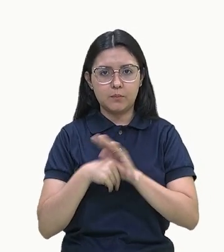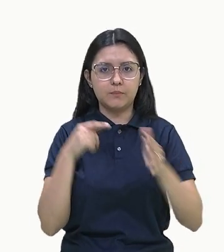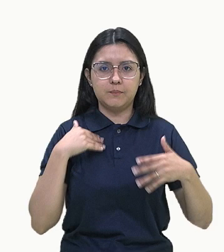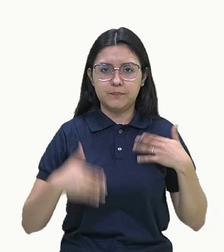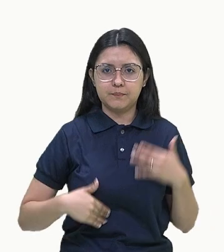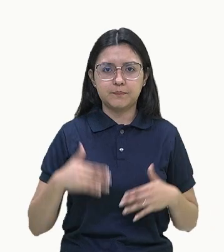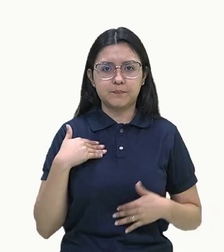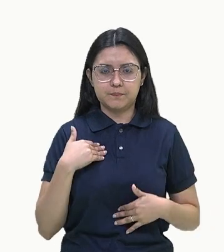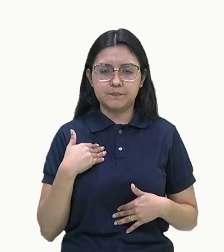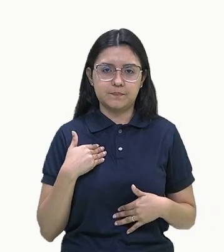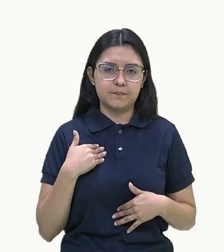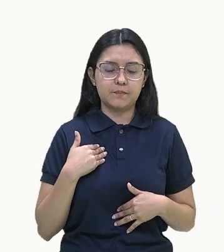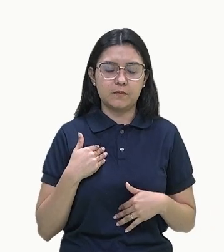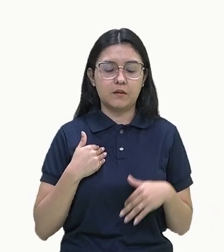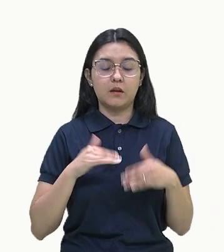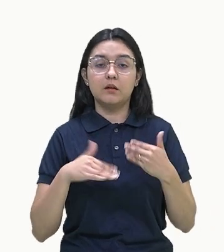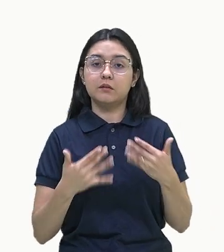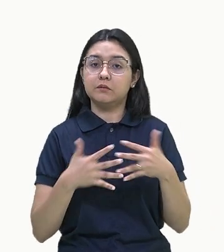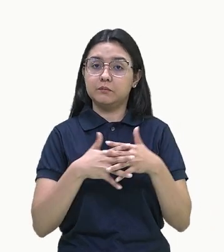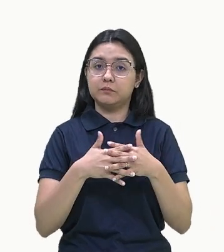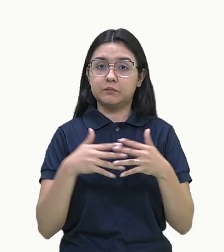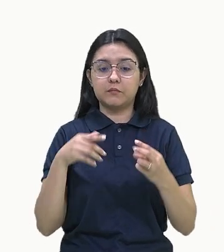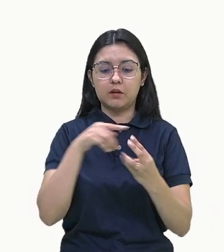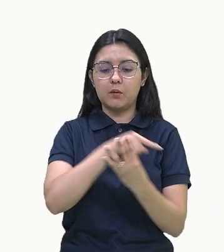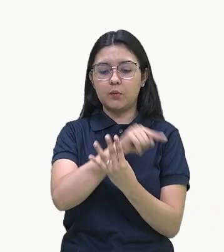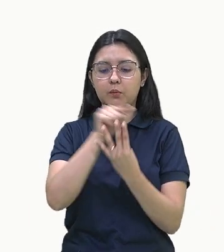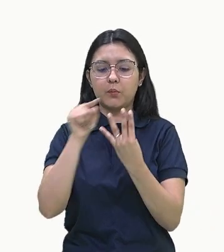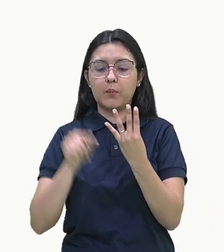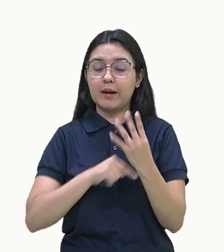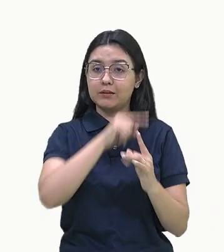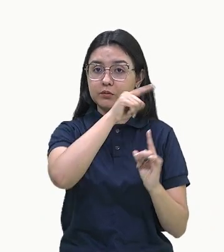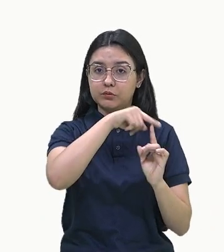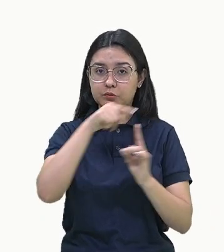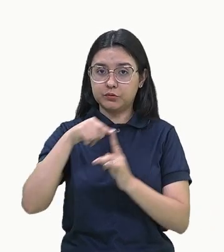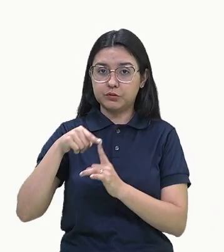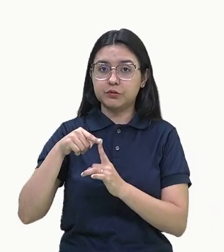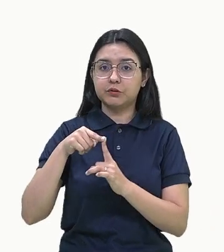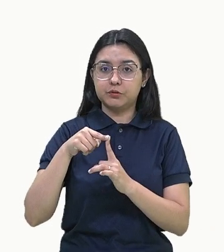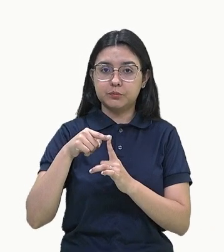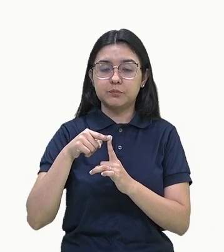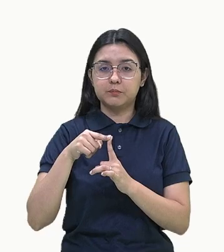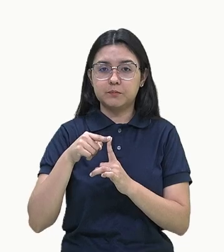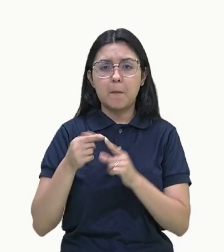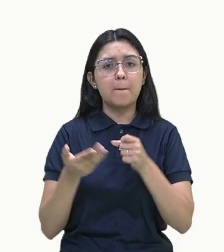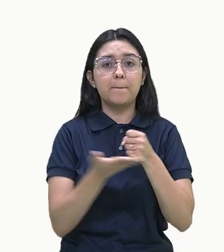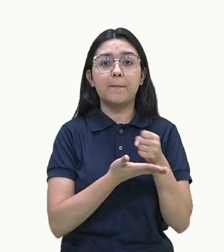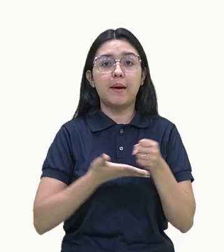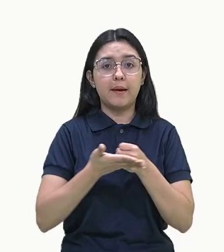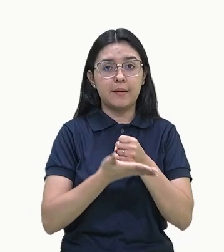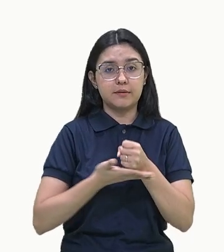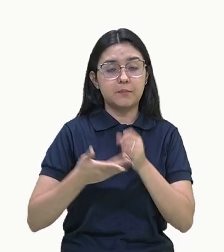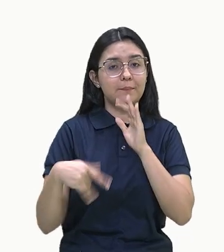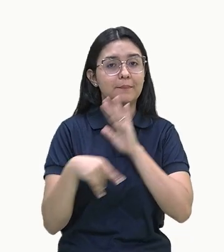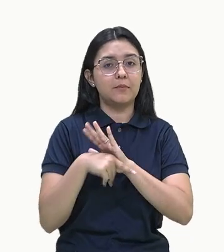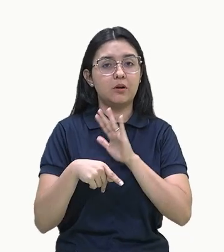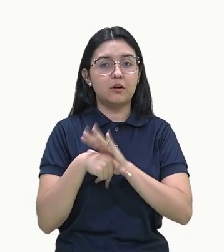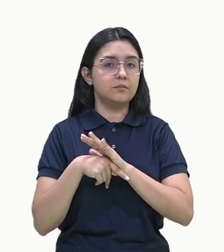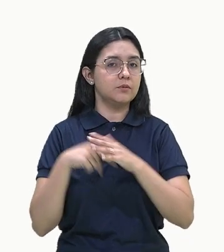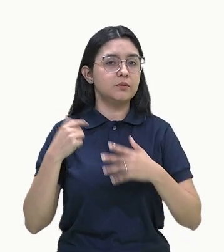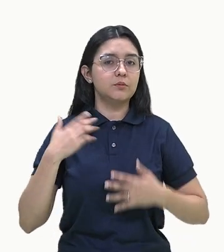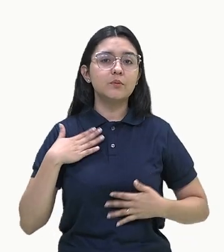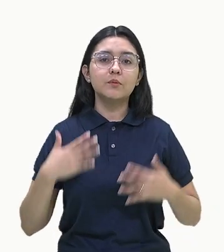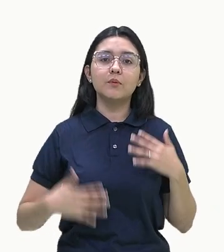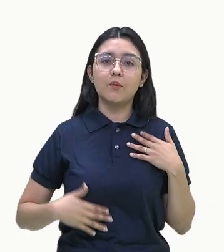o tecido muscular, ele é um dos 4 tipos de tecidos básicos do corpo,